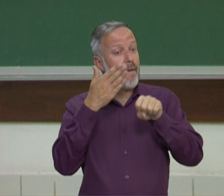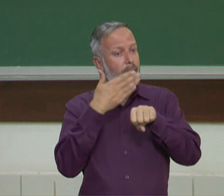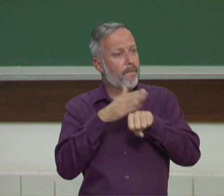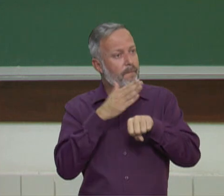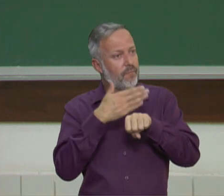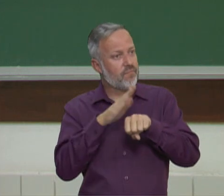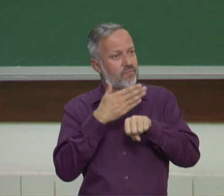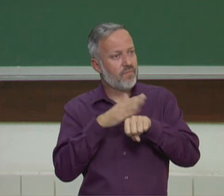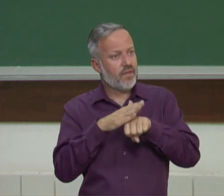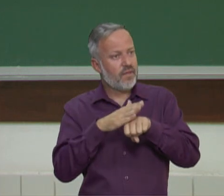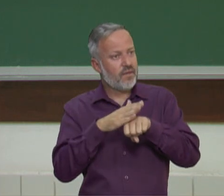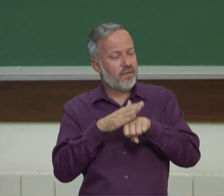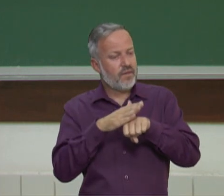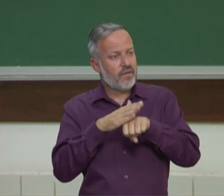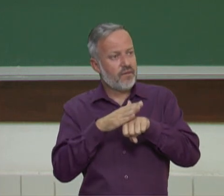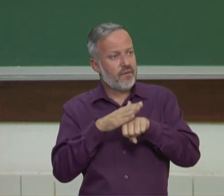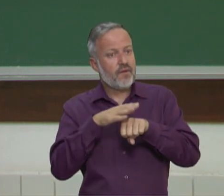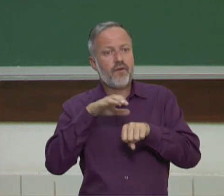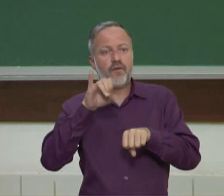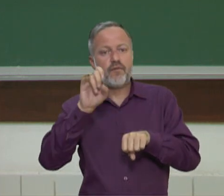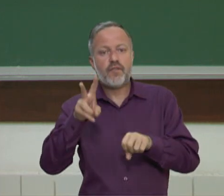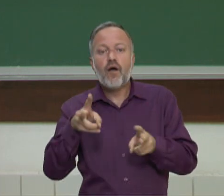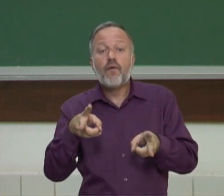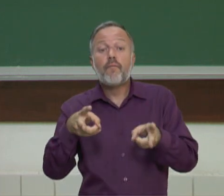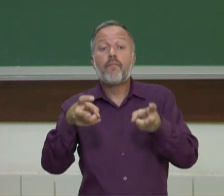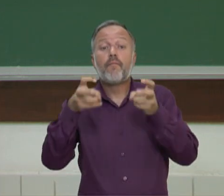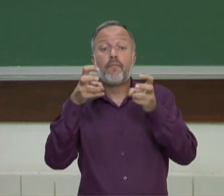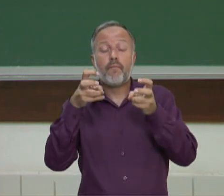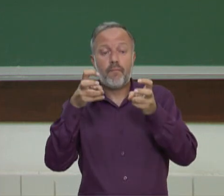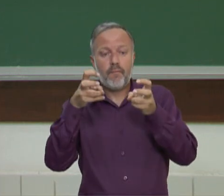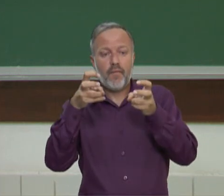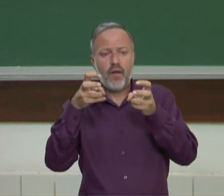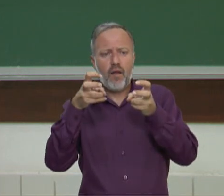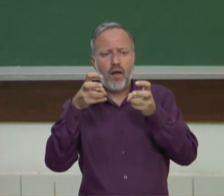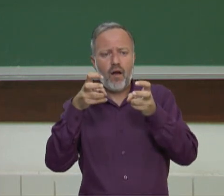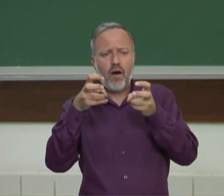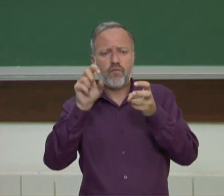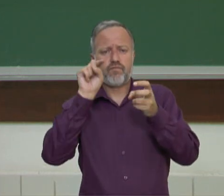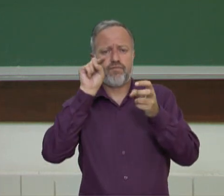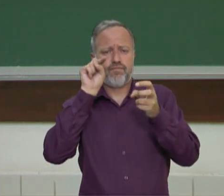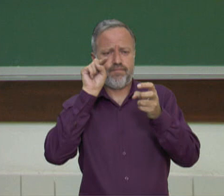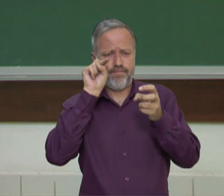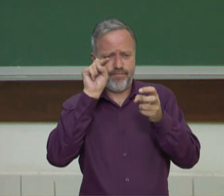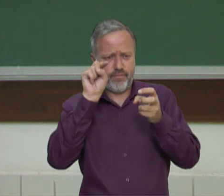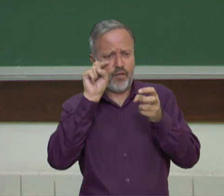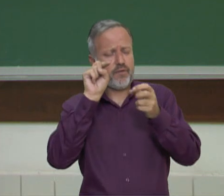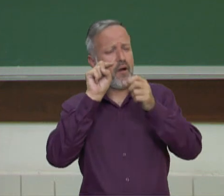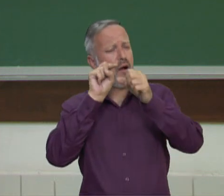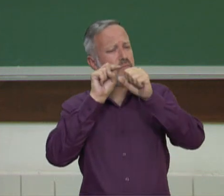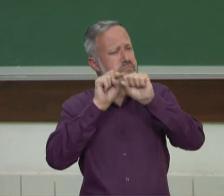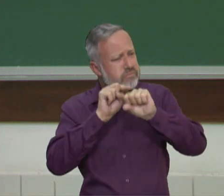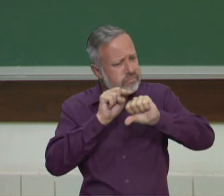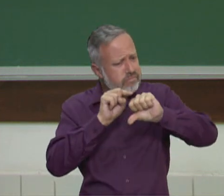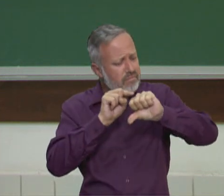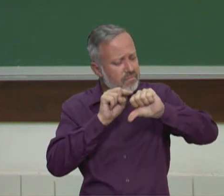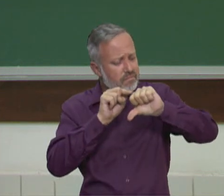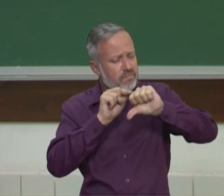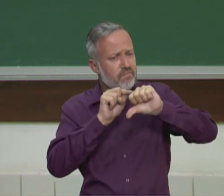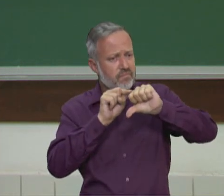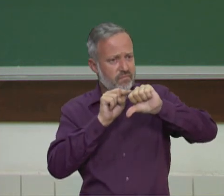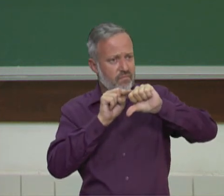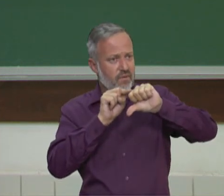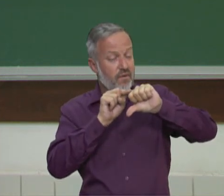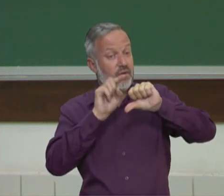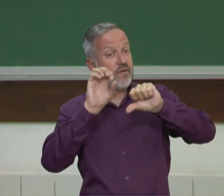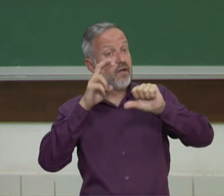time. Se você percebeu que da forma afirmativa para a negativa, a única diferença é que